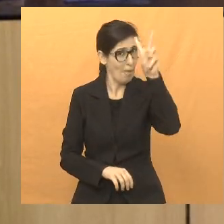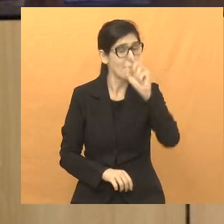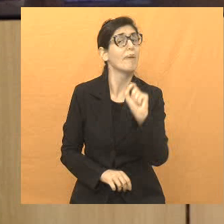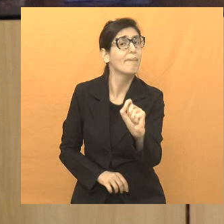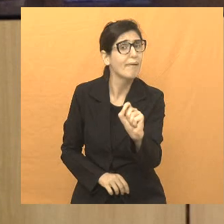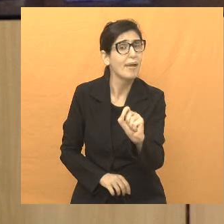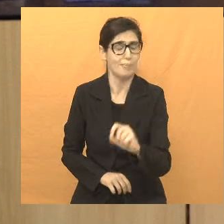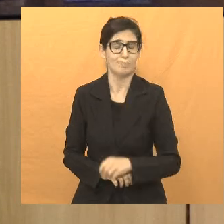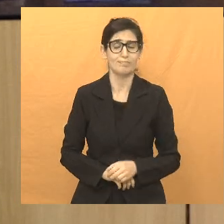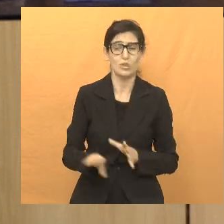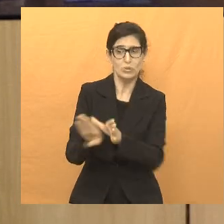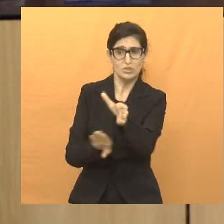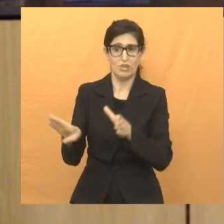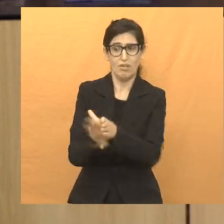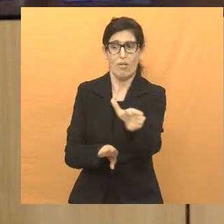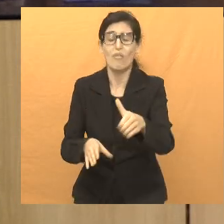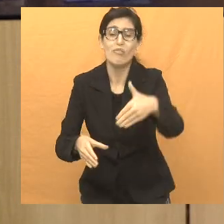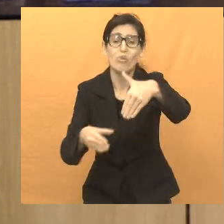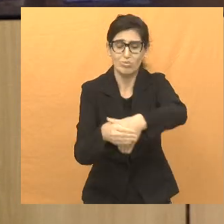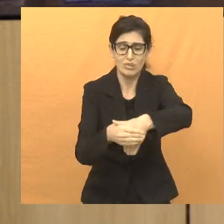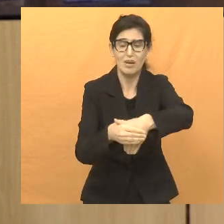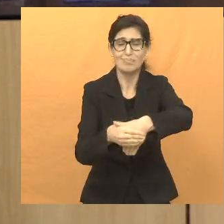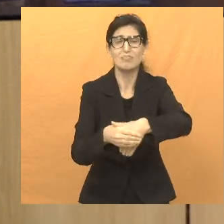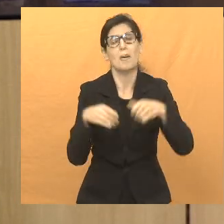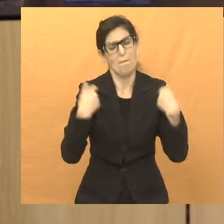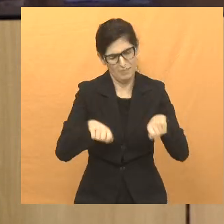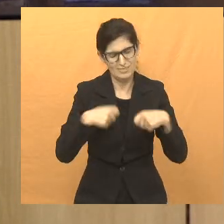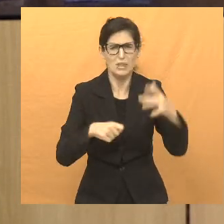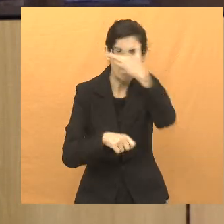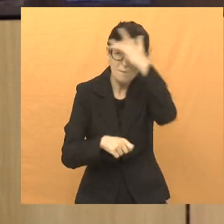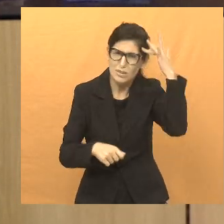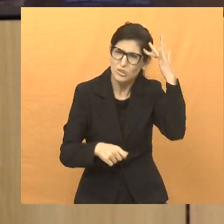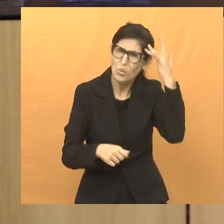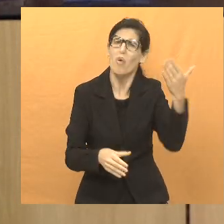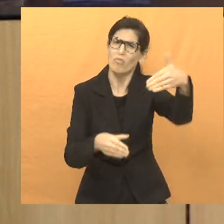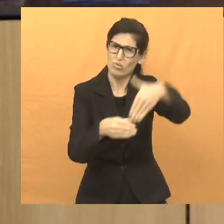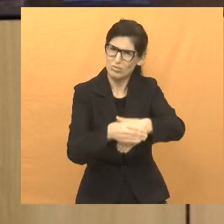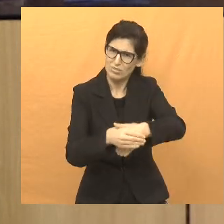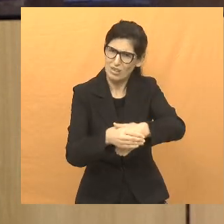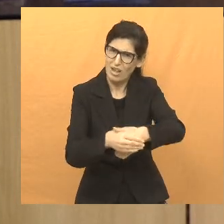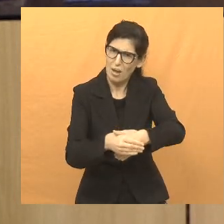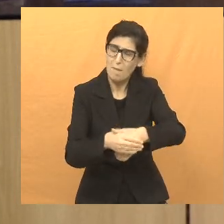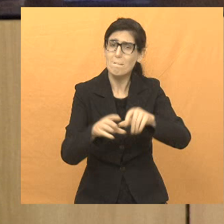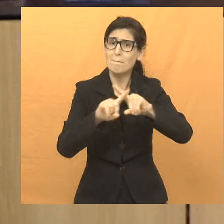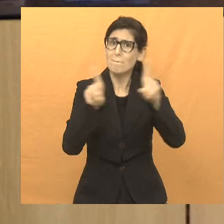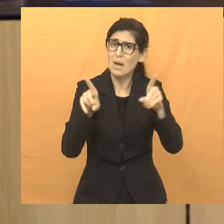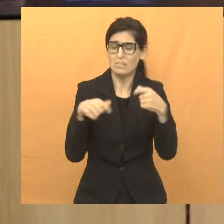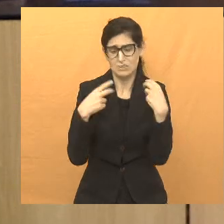responsabilidade, mas sim corresponsabilizar-se. Então, que na próxima vez a população